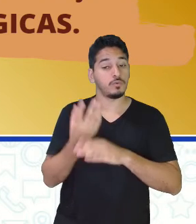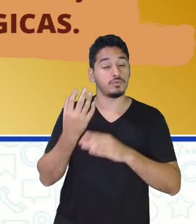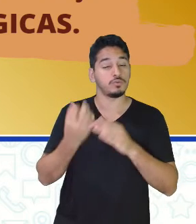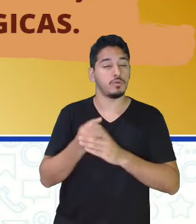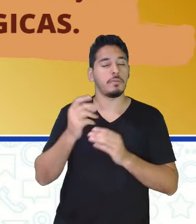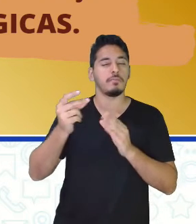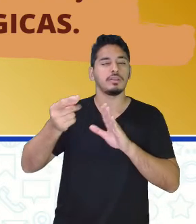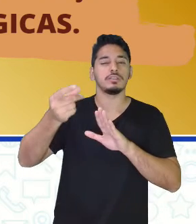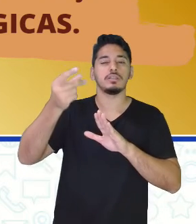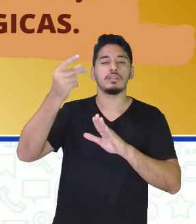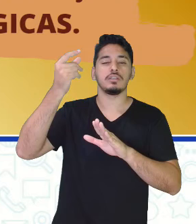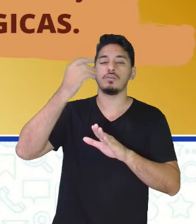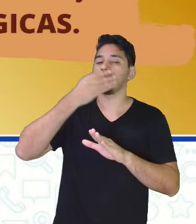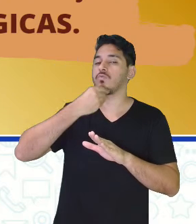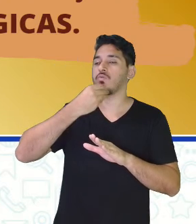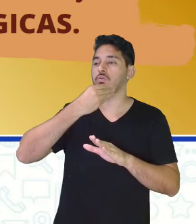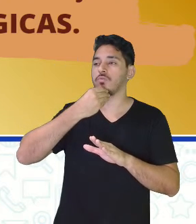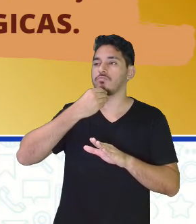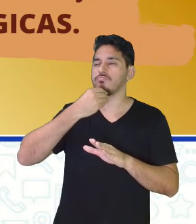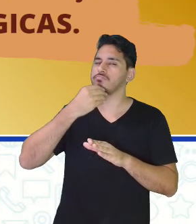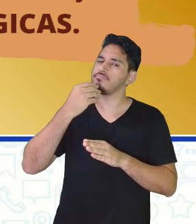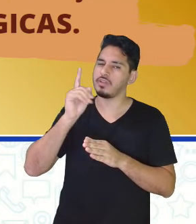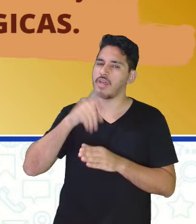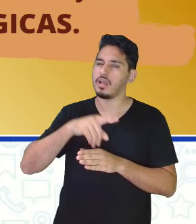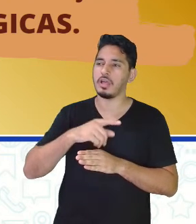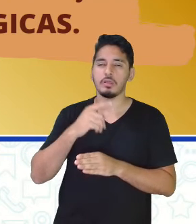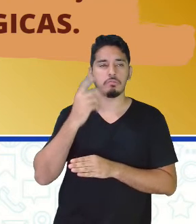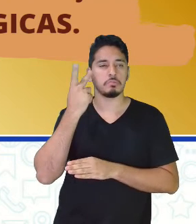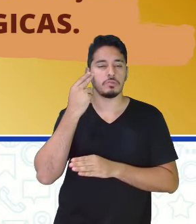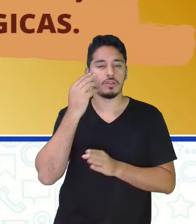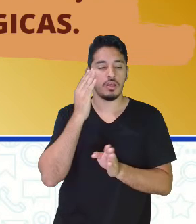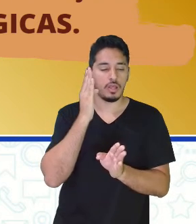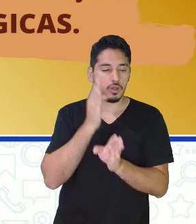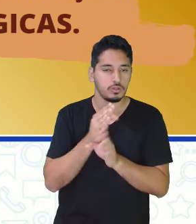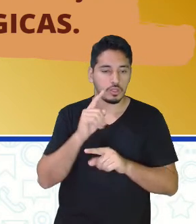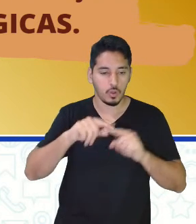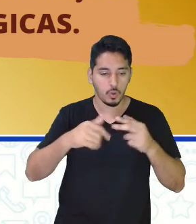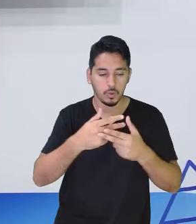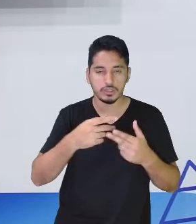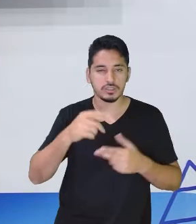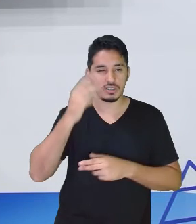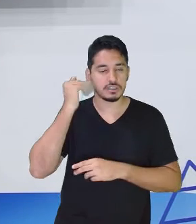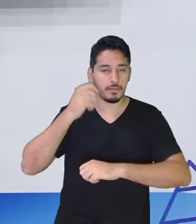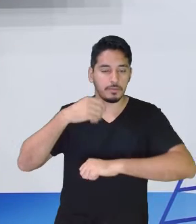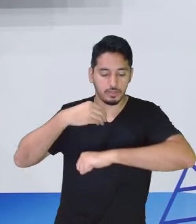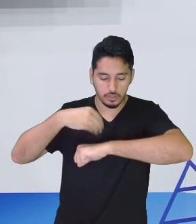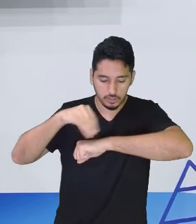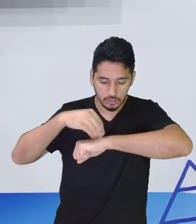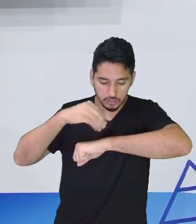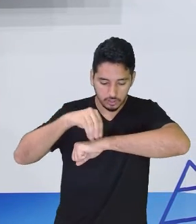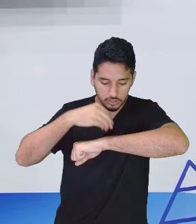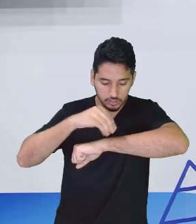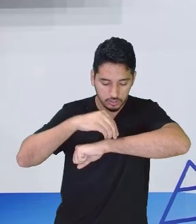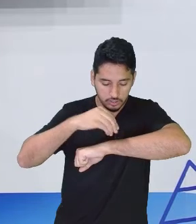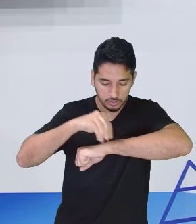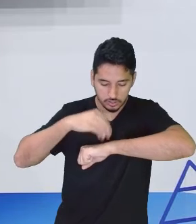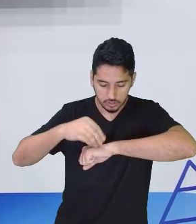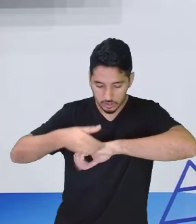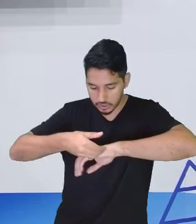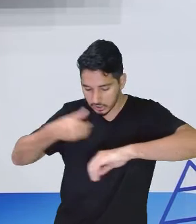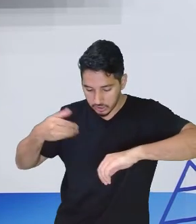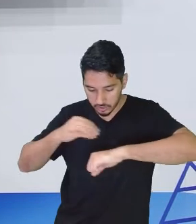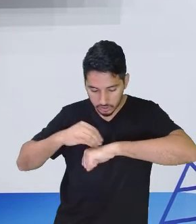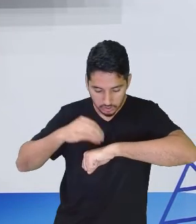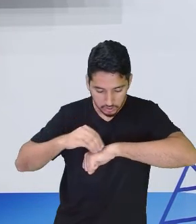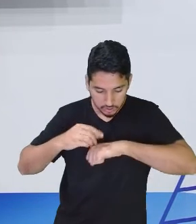homem. É comum encontrar objetos em escavações arqueológicas, como esses aí, olha. São